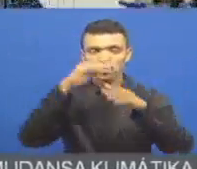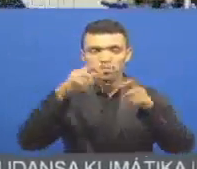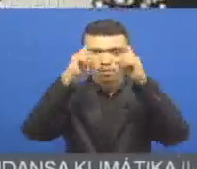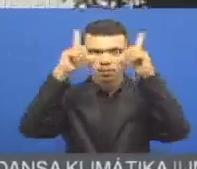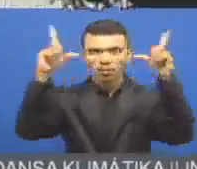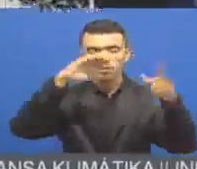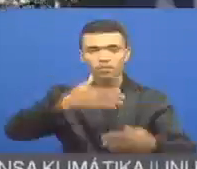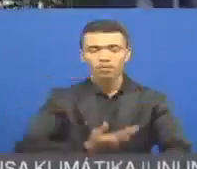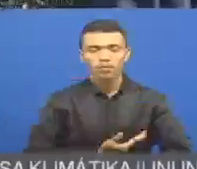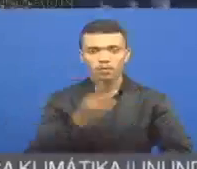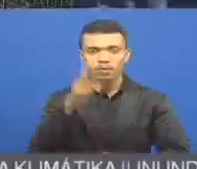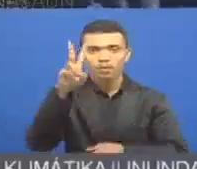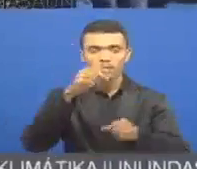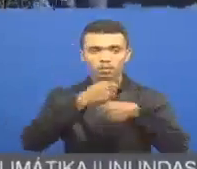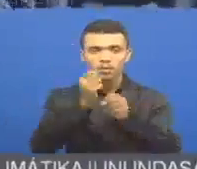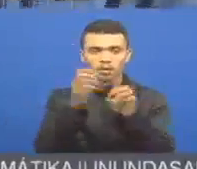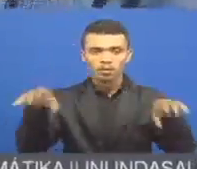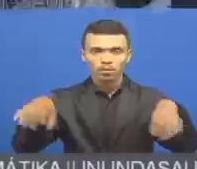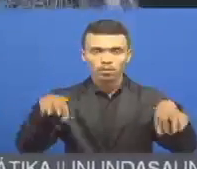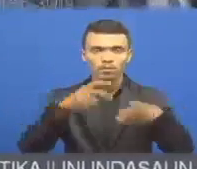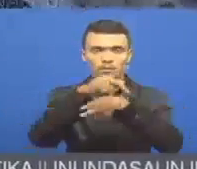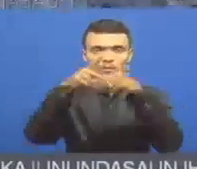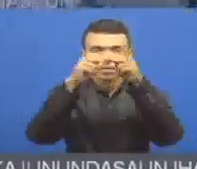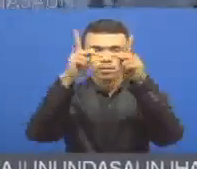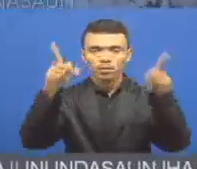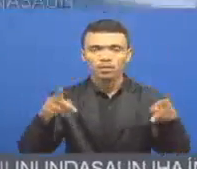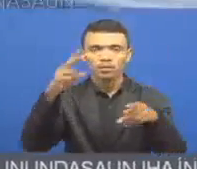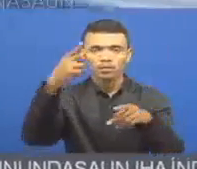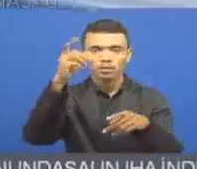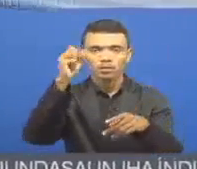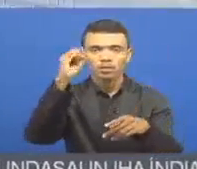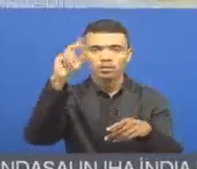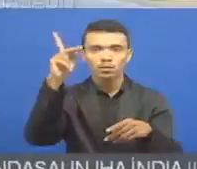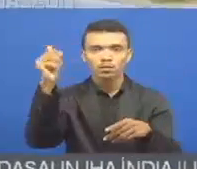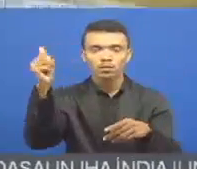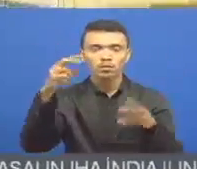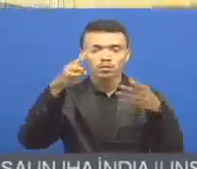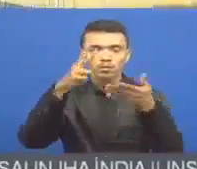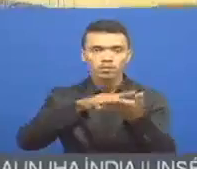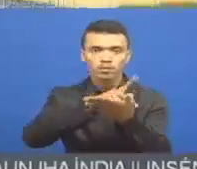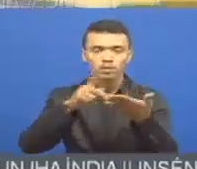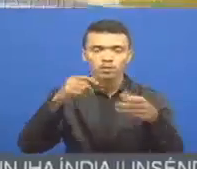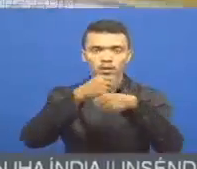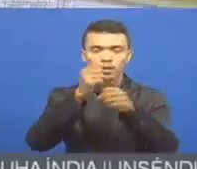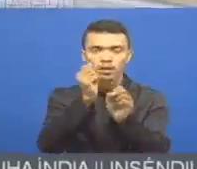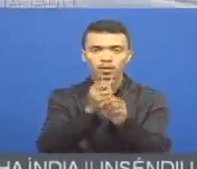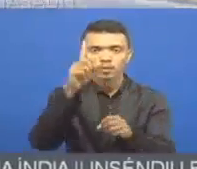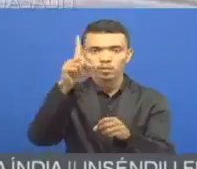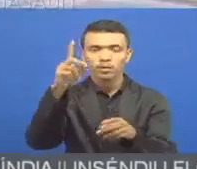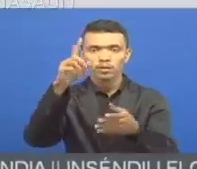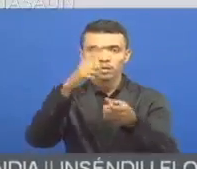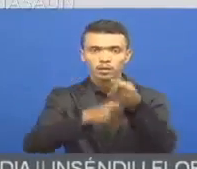na rua. Nebe halau serviço e Loza Chico e acto violento resulta na ida retancanek e parte